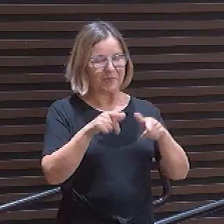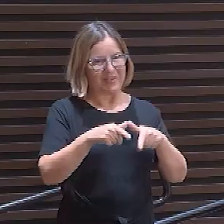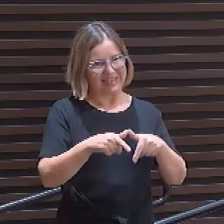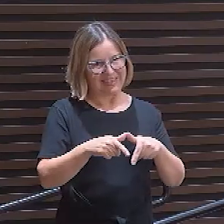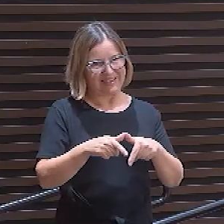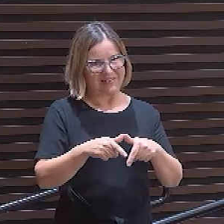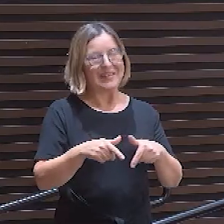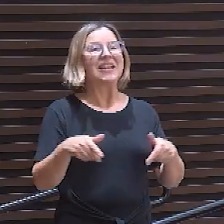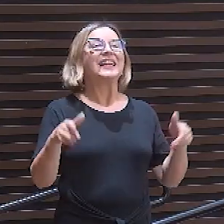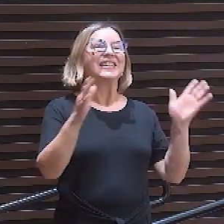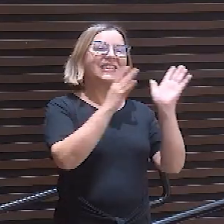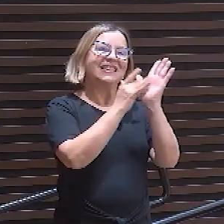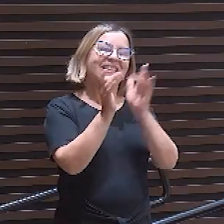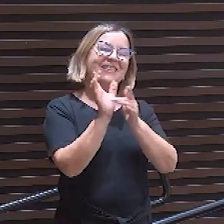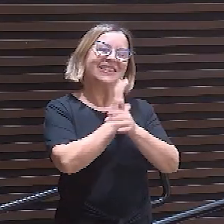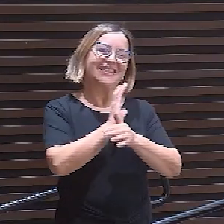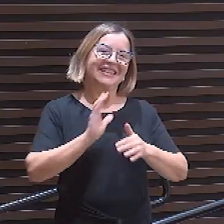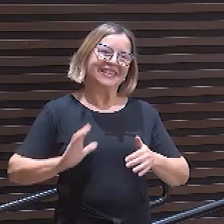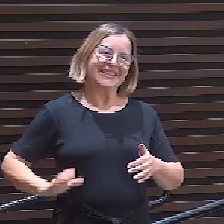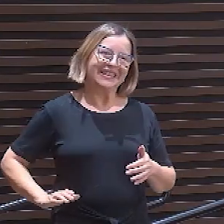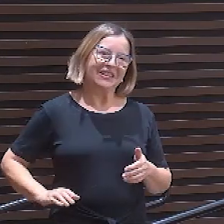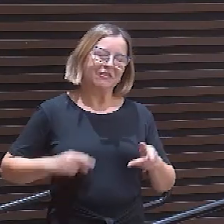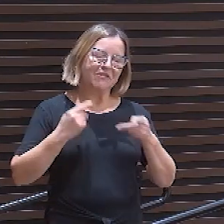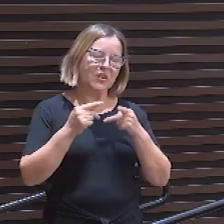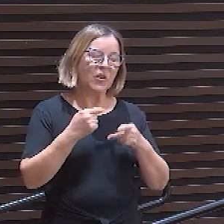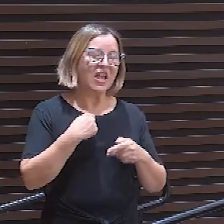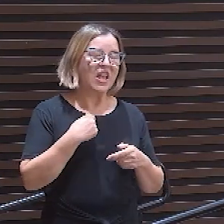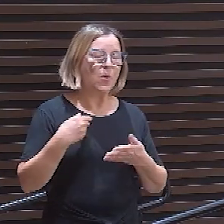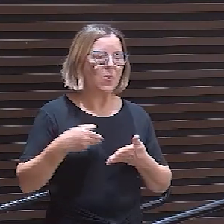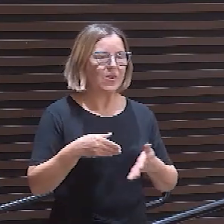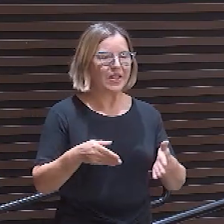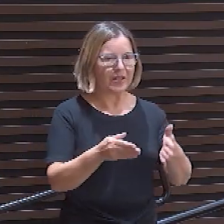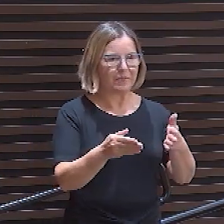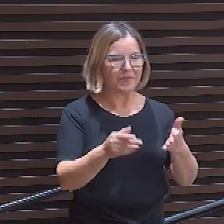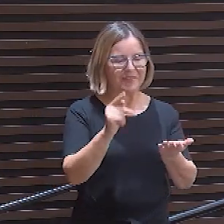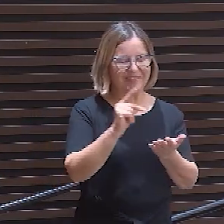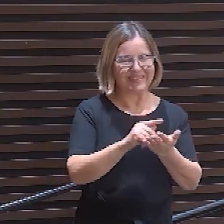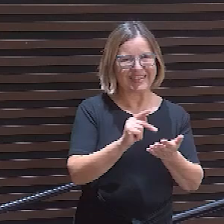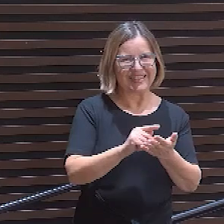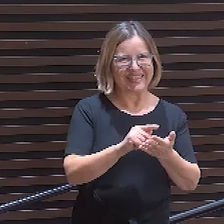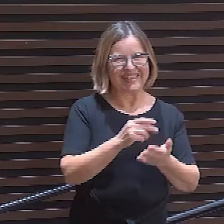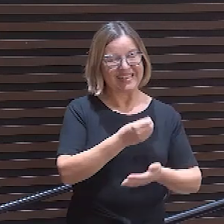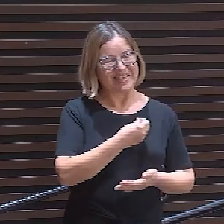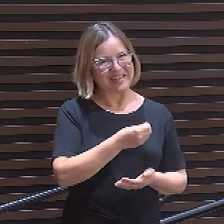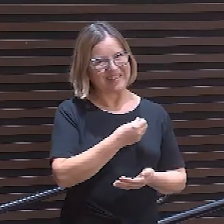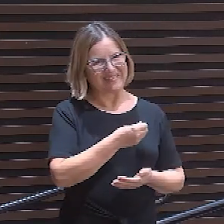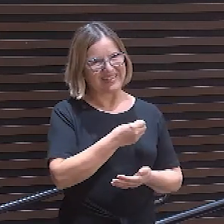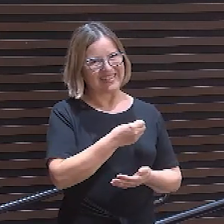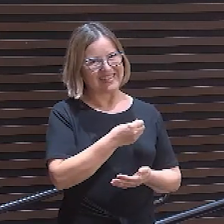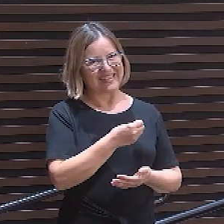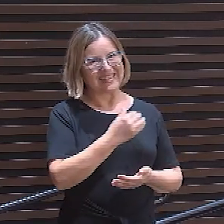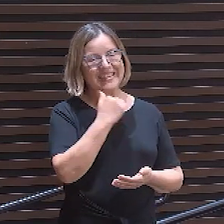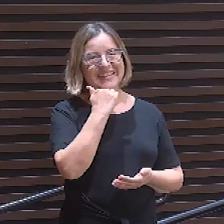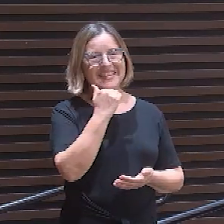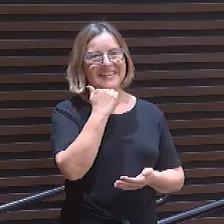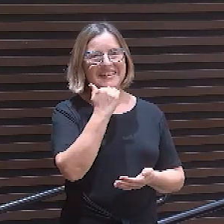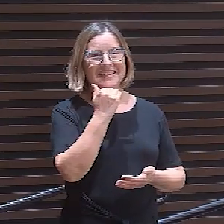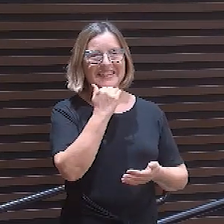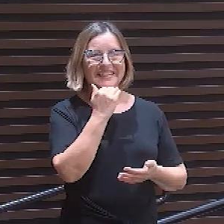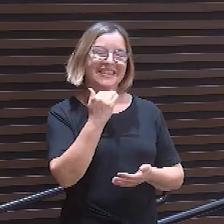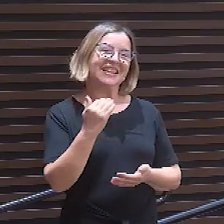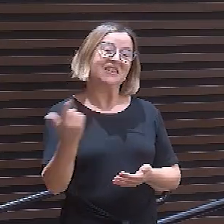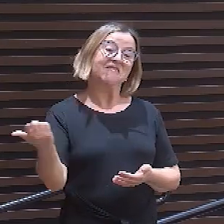Jesus Cristo disse: eu sou o caminho, a verdade e a vida,